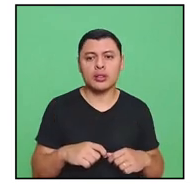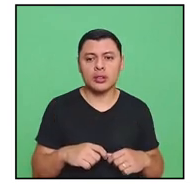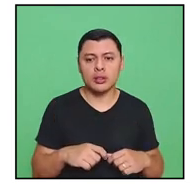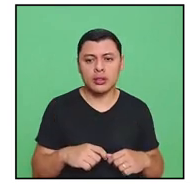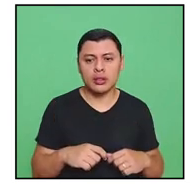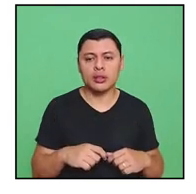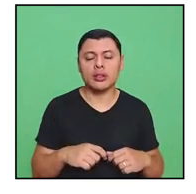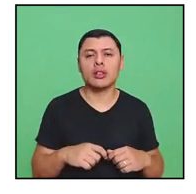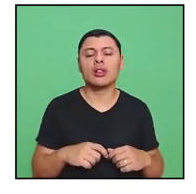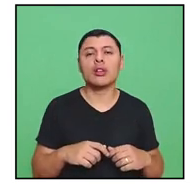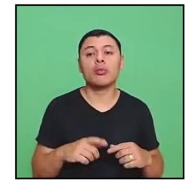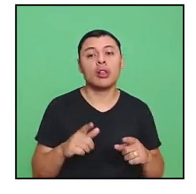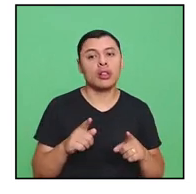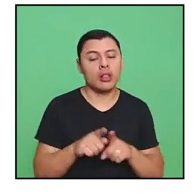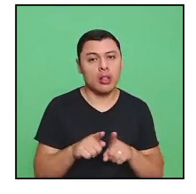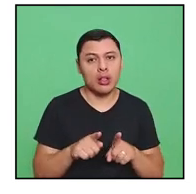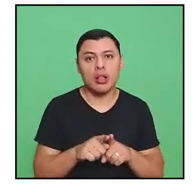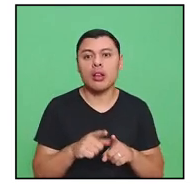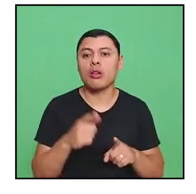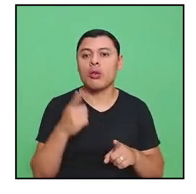ainda assim conseguir